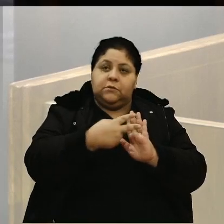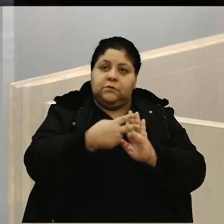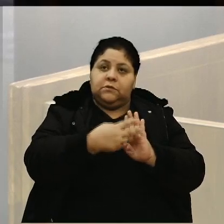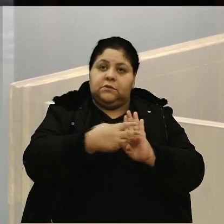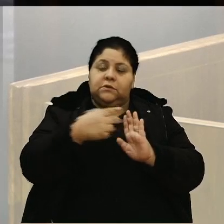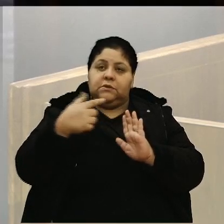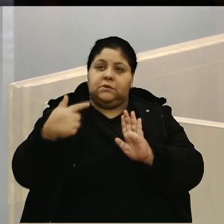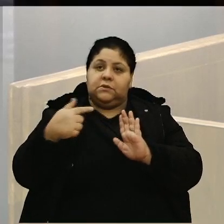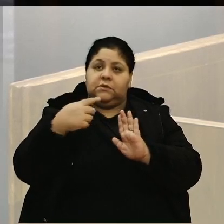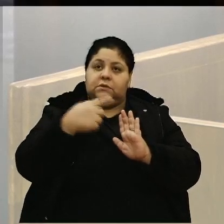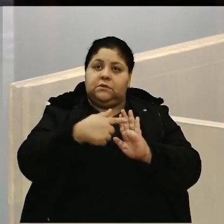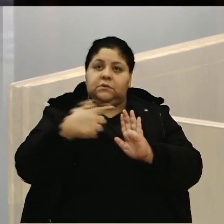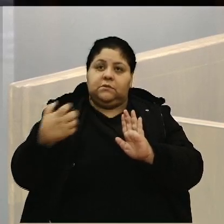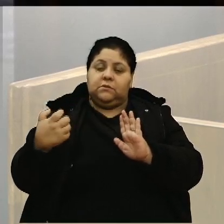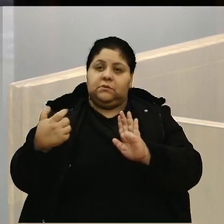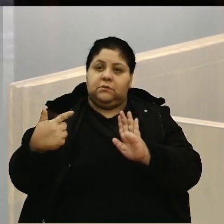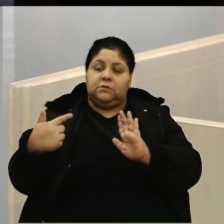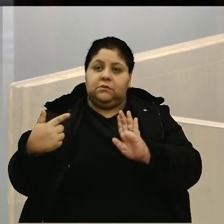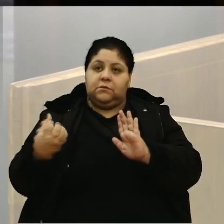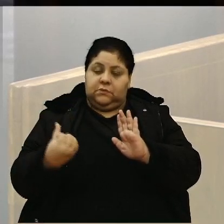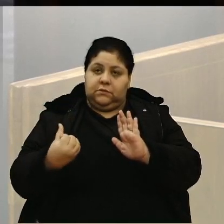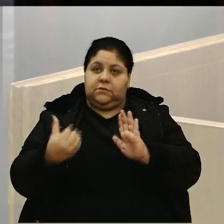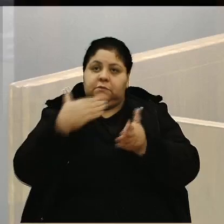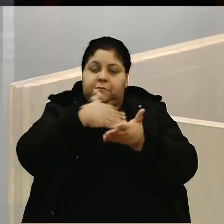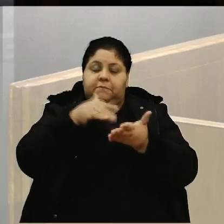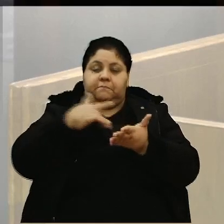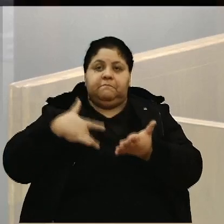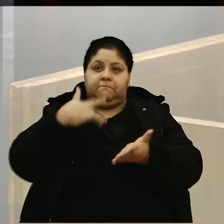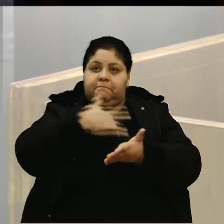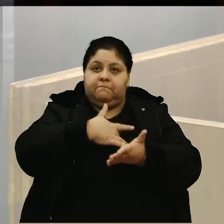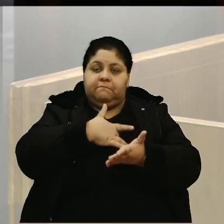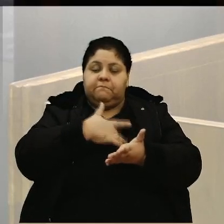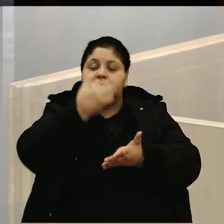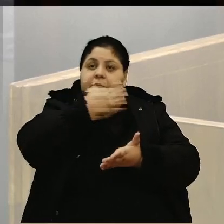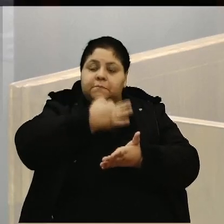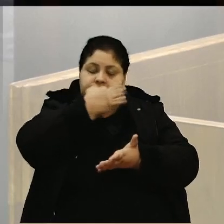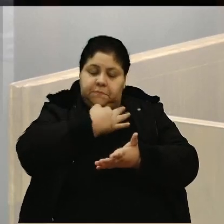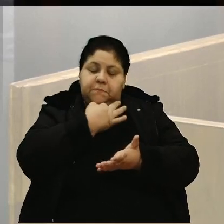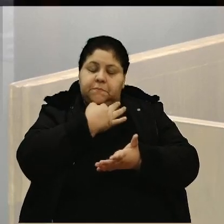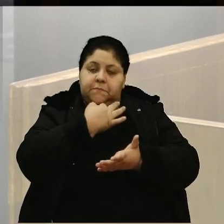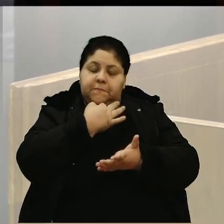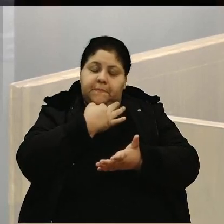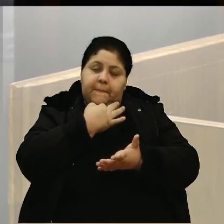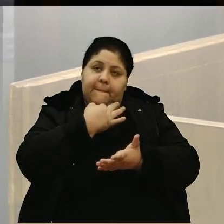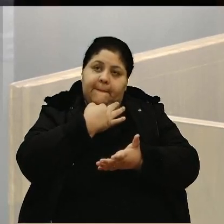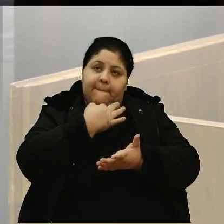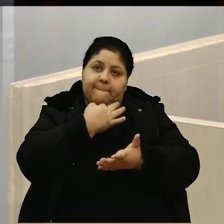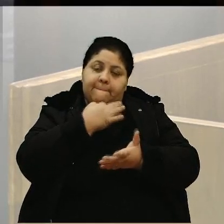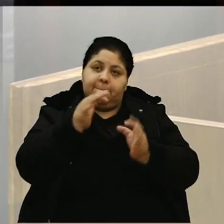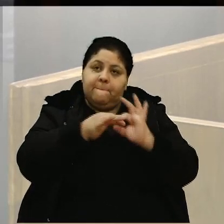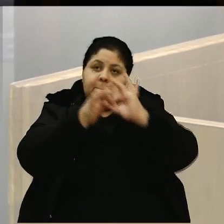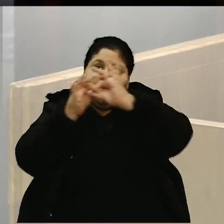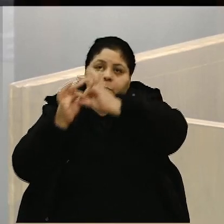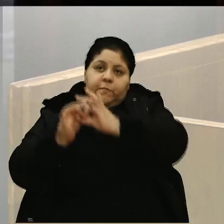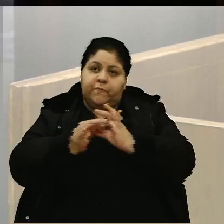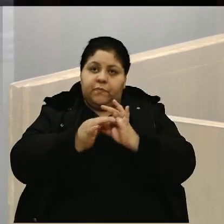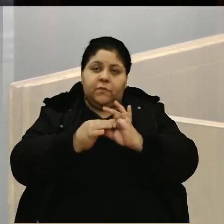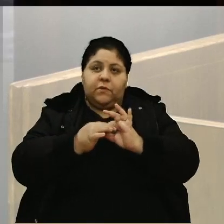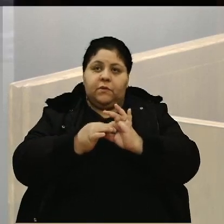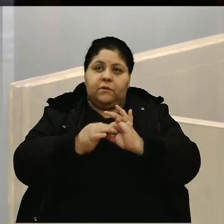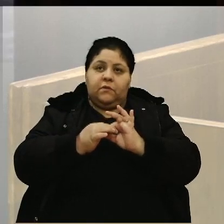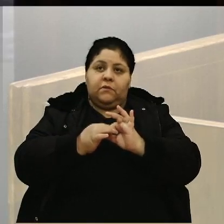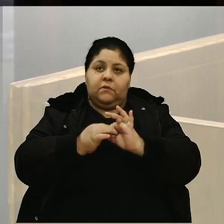3776/2024, a senhora secretária da Saúde do município de Caxias do Sul atrelou o referido recurso ao aumento